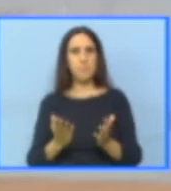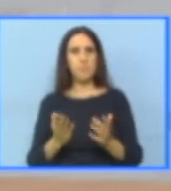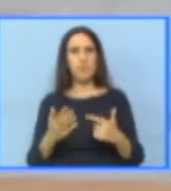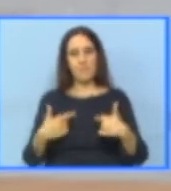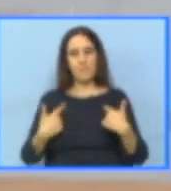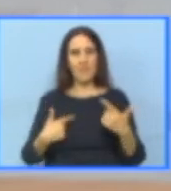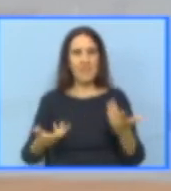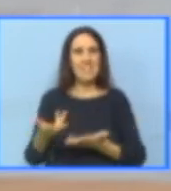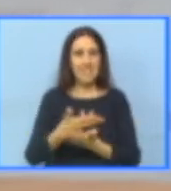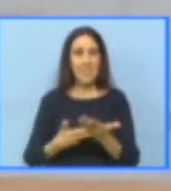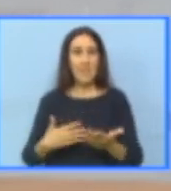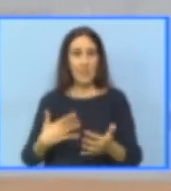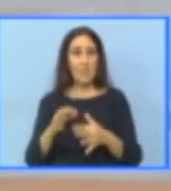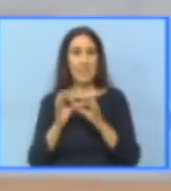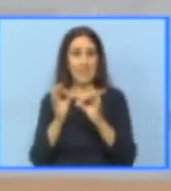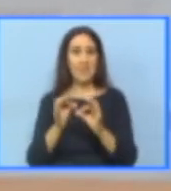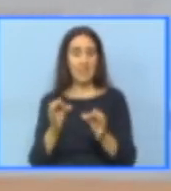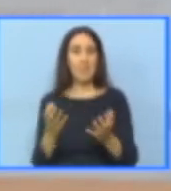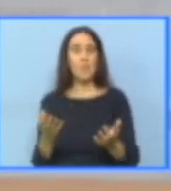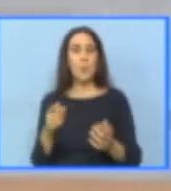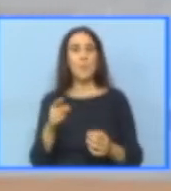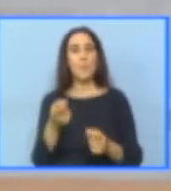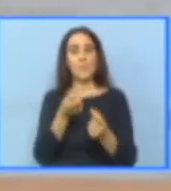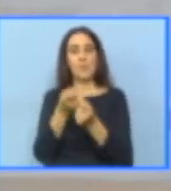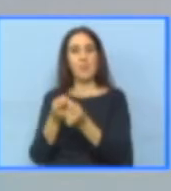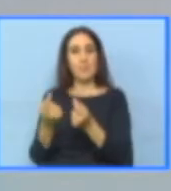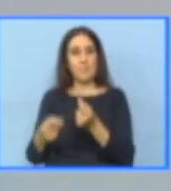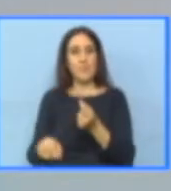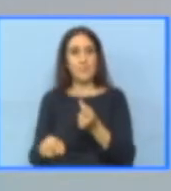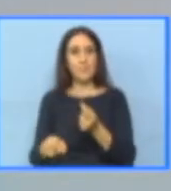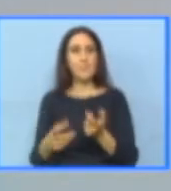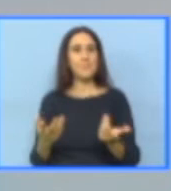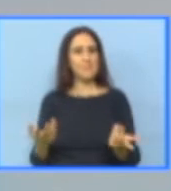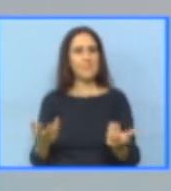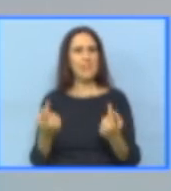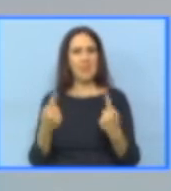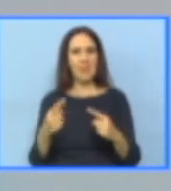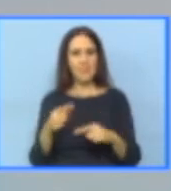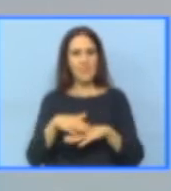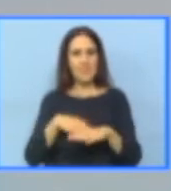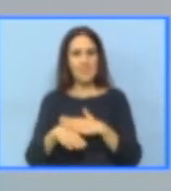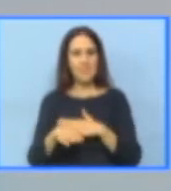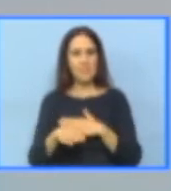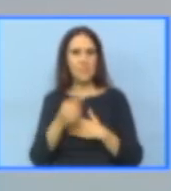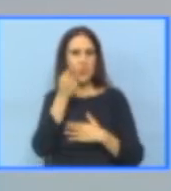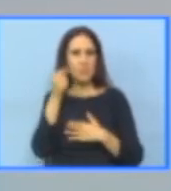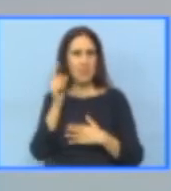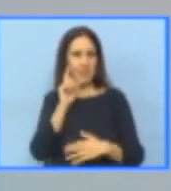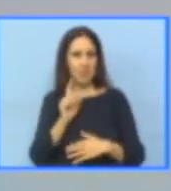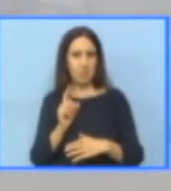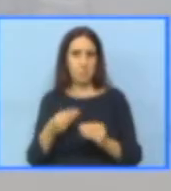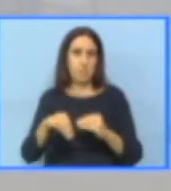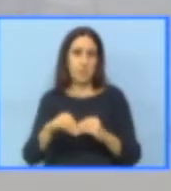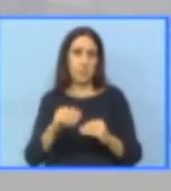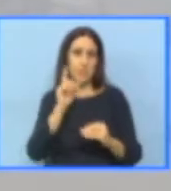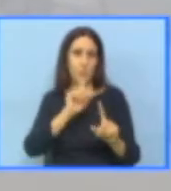lida com a caridade de forma muito próxima, tem algo a fazer de forma especial neste dia, para além de todos